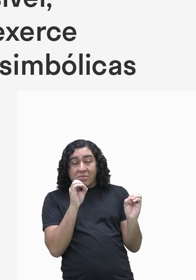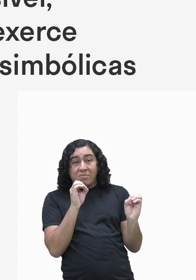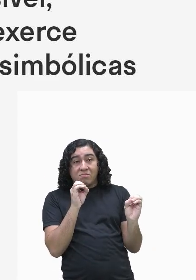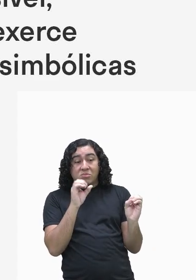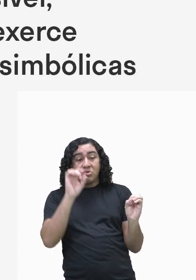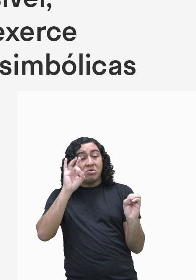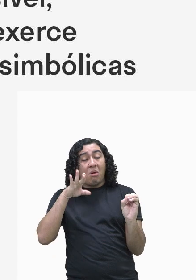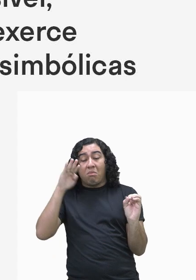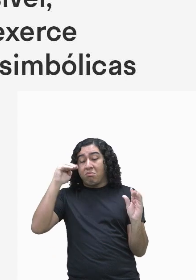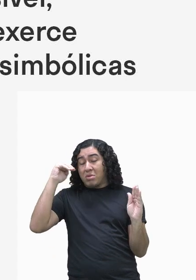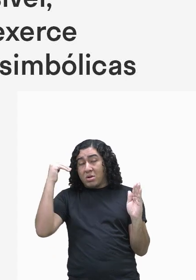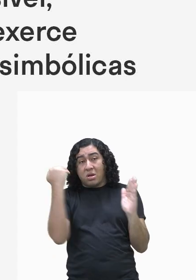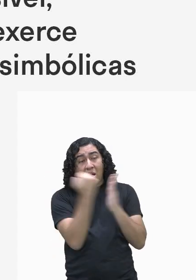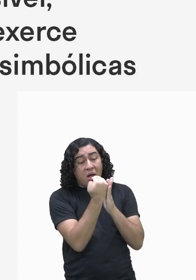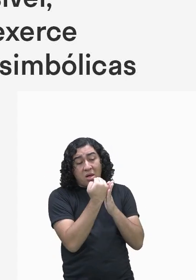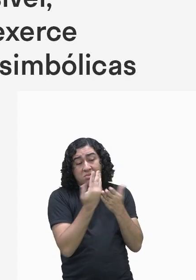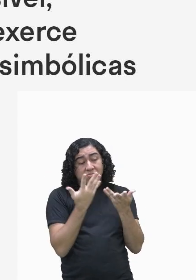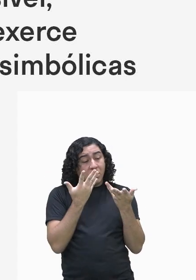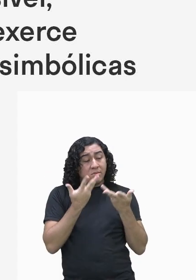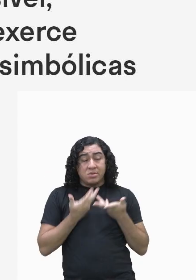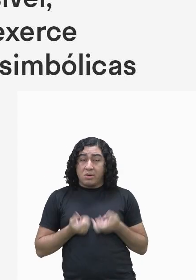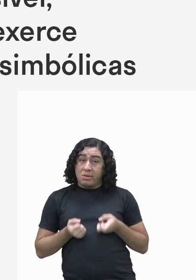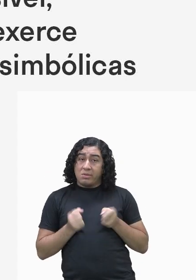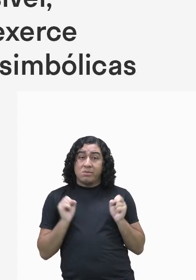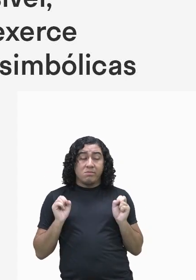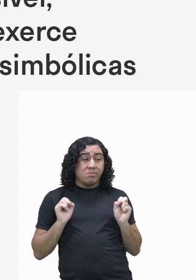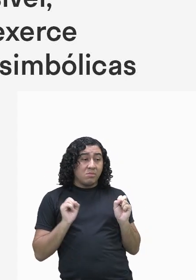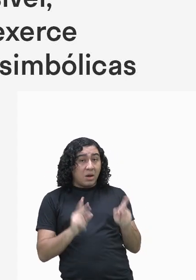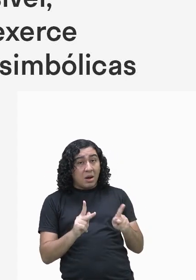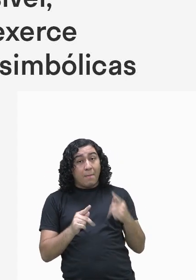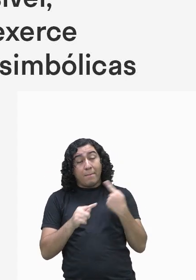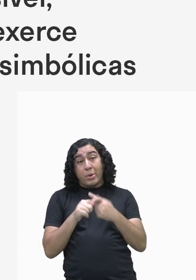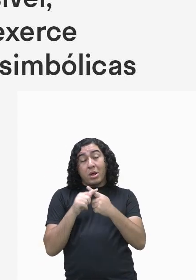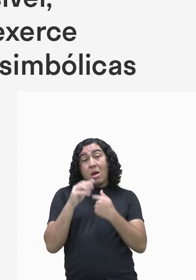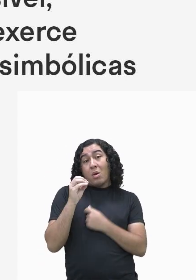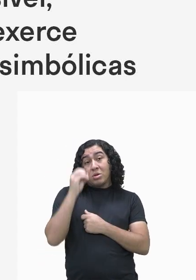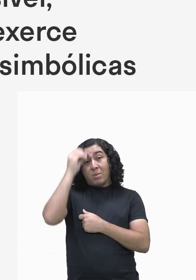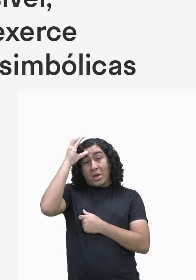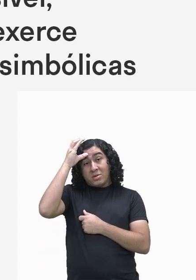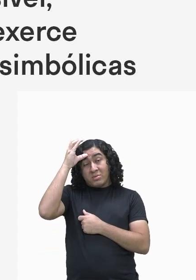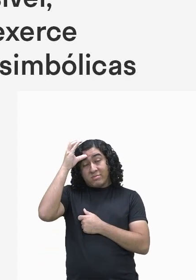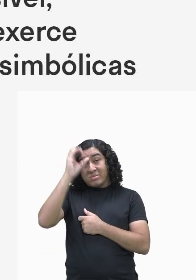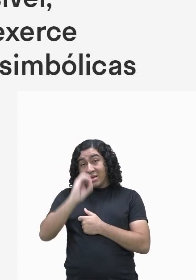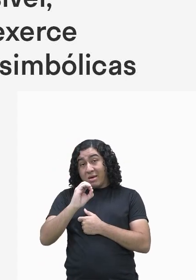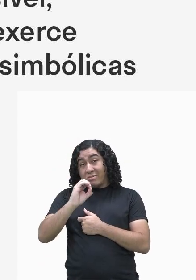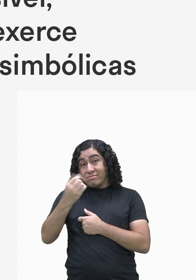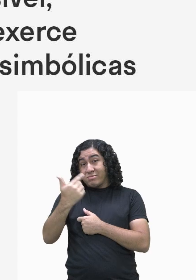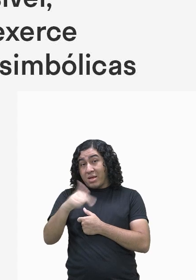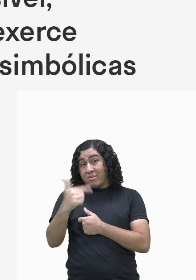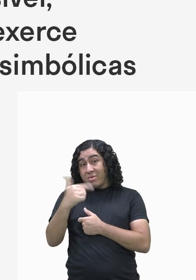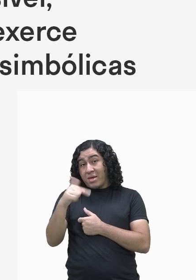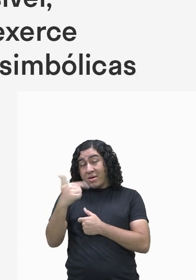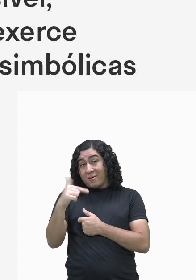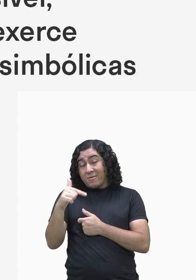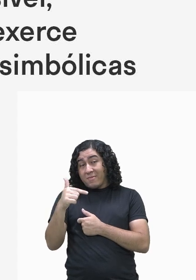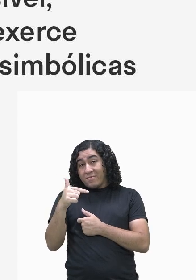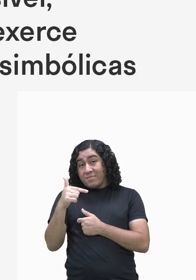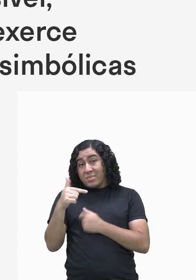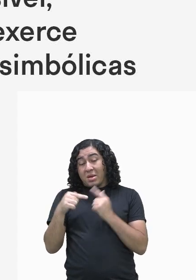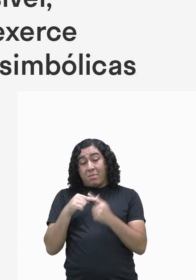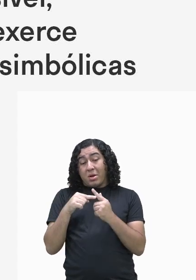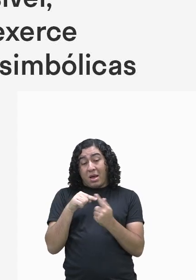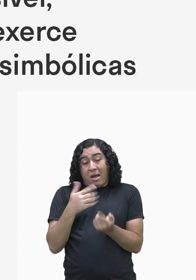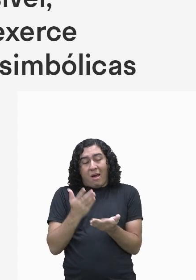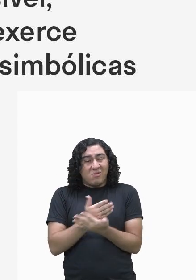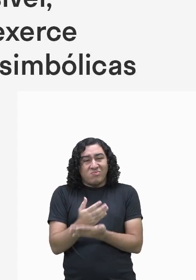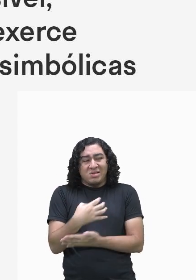forma, ela termina realmente fazendo de outra forma. Mas, às vezes, ela nem sente,